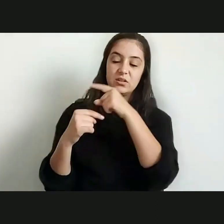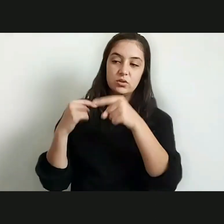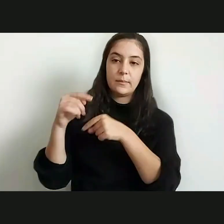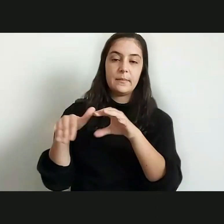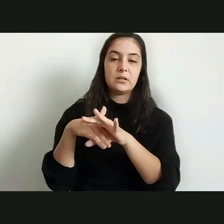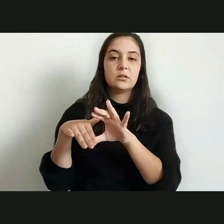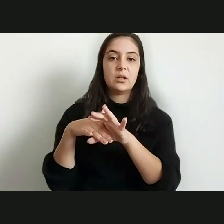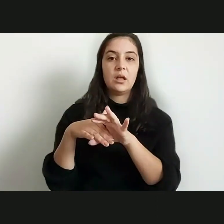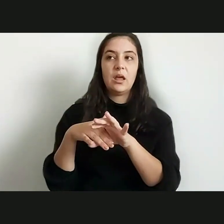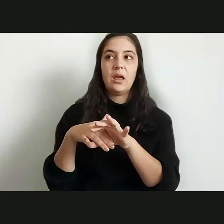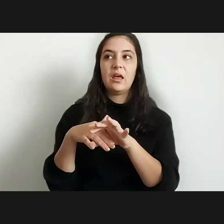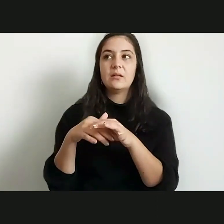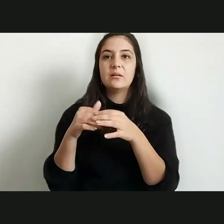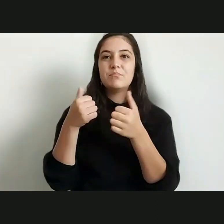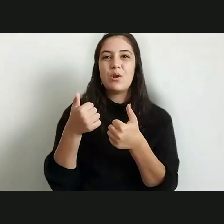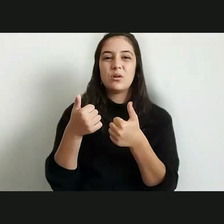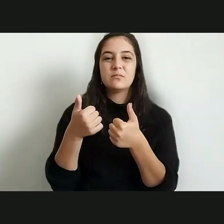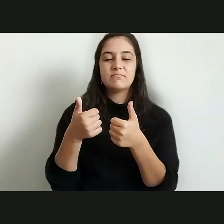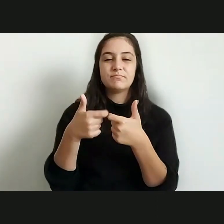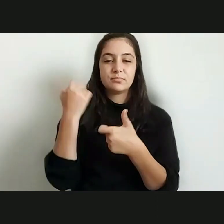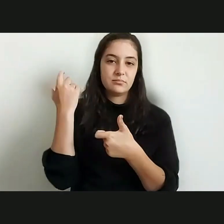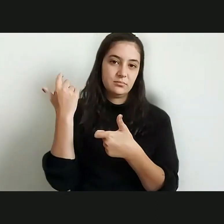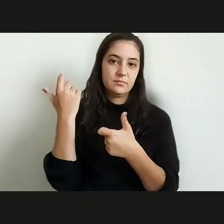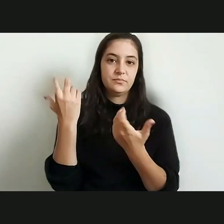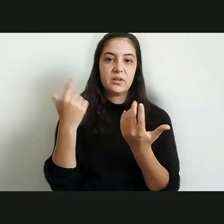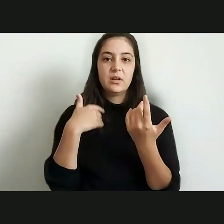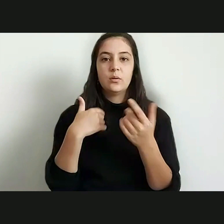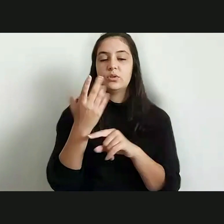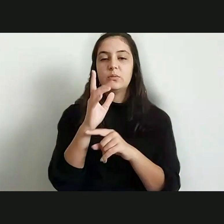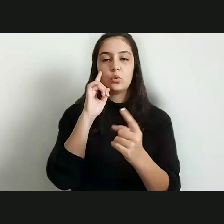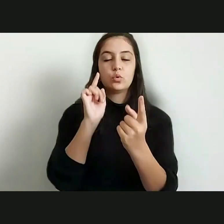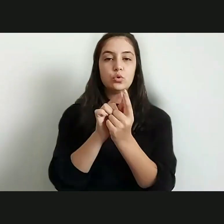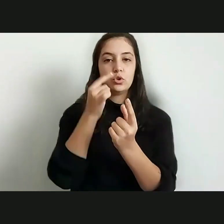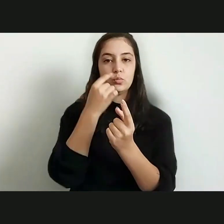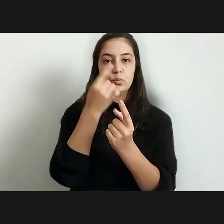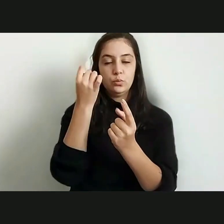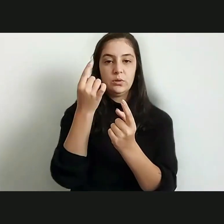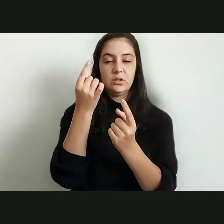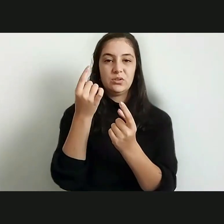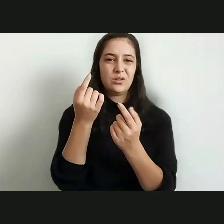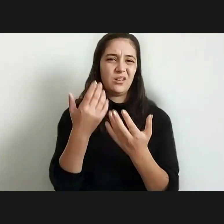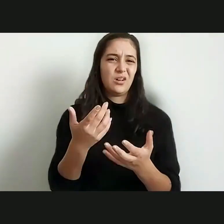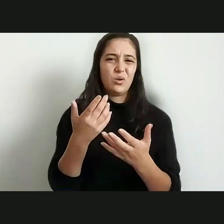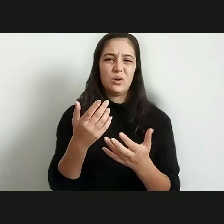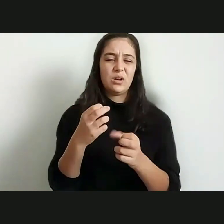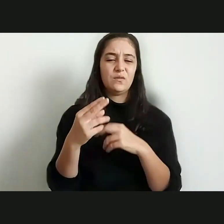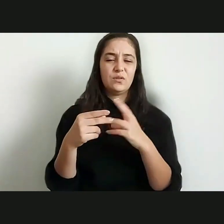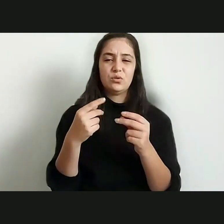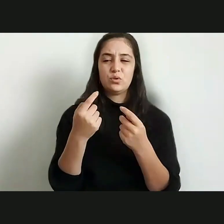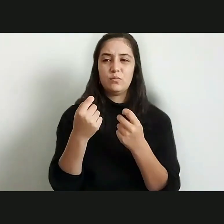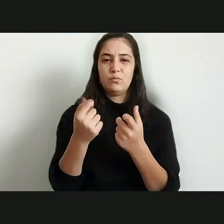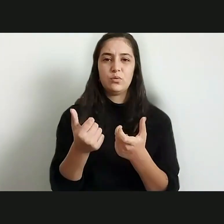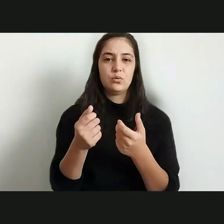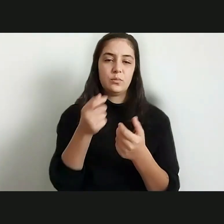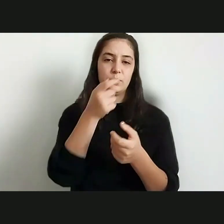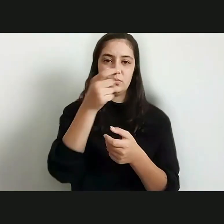são os menos mobilizadores. As tradicionais consultas públicas, por exemplo, são hoje muito pouco mobilizadoras para muitos cidadãos,